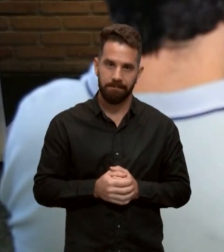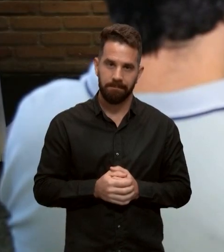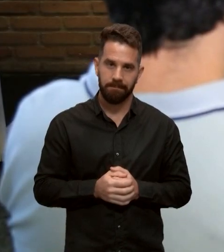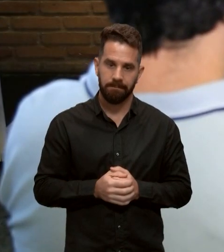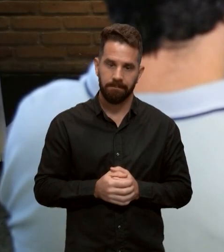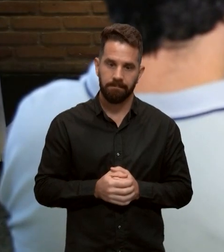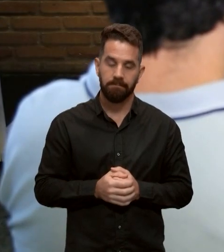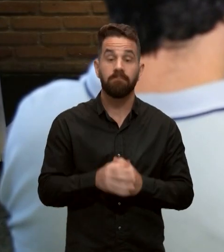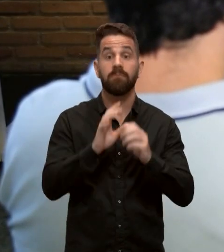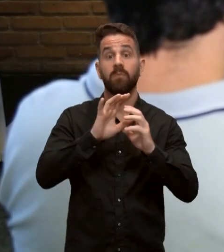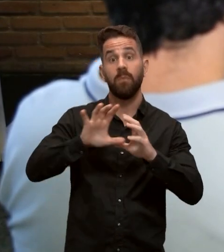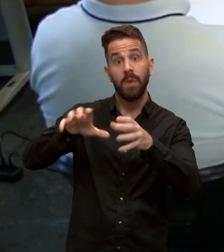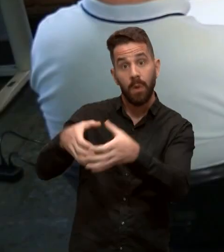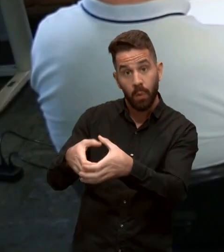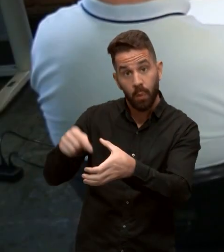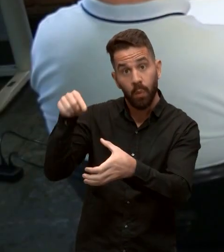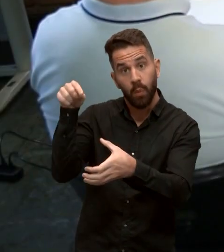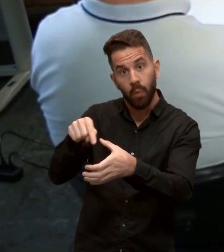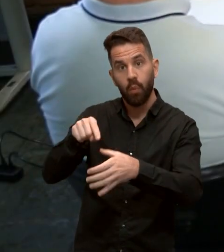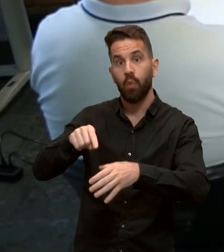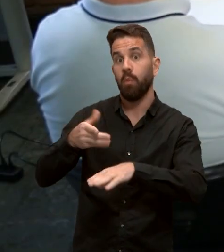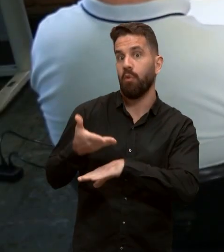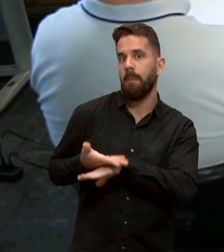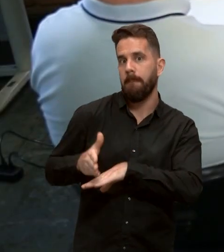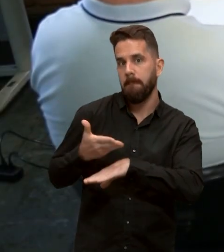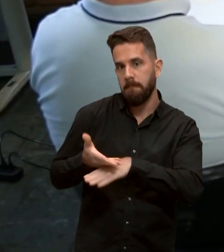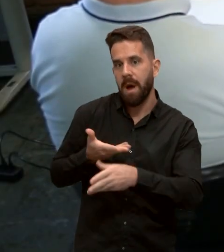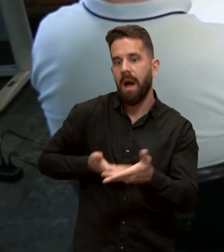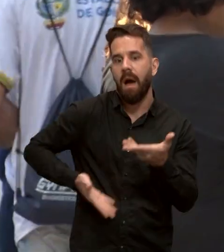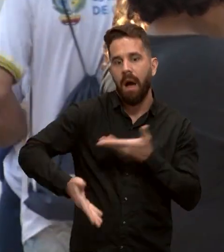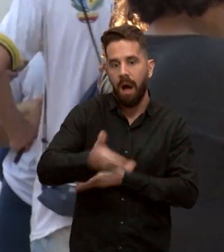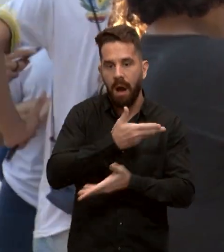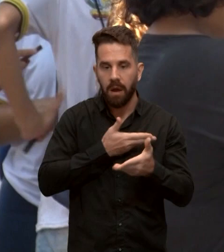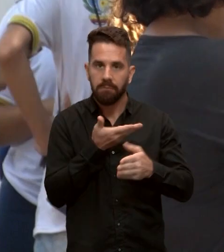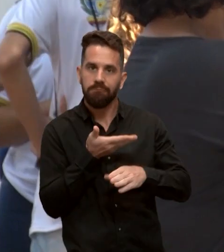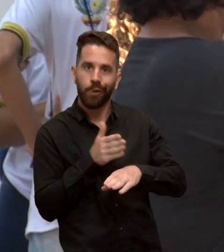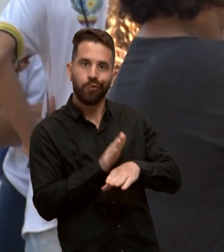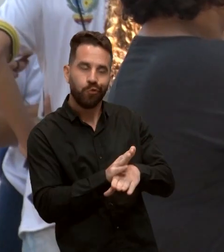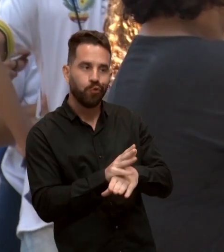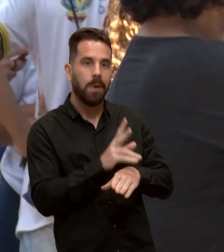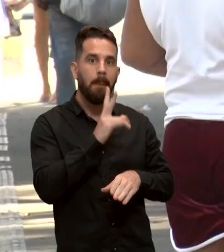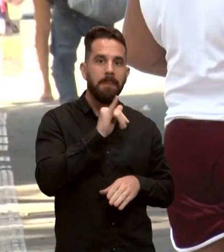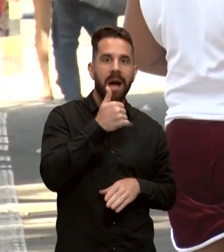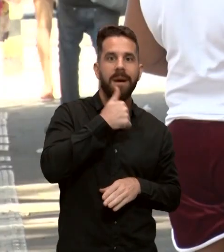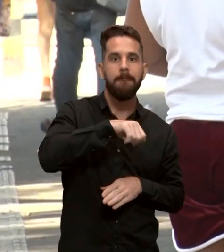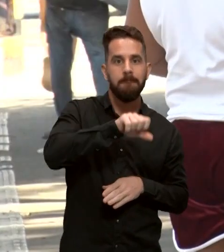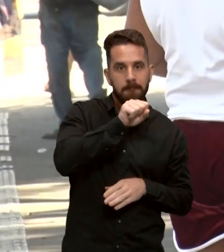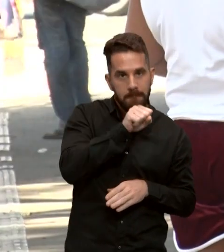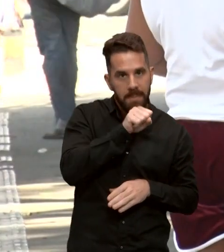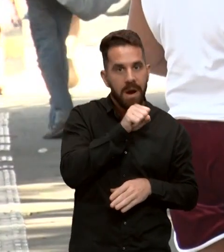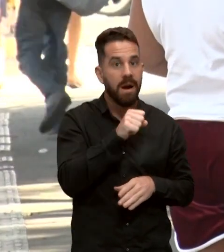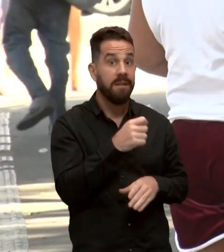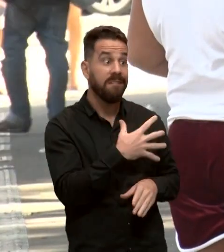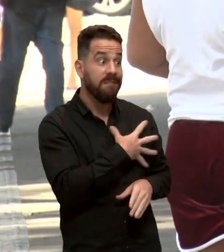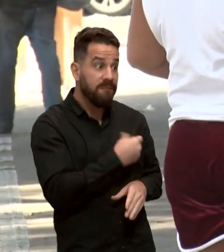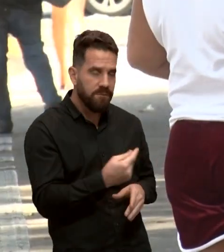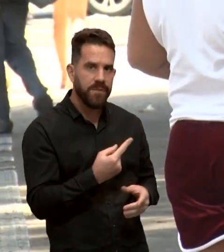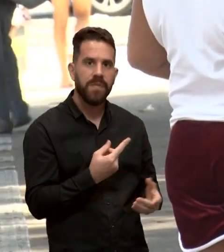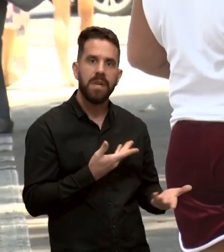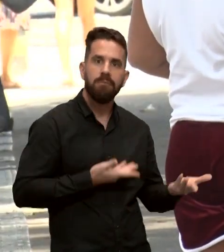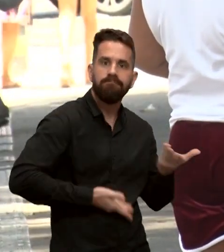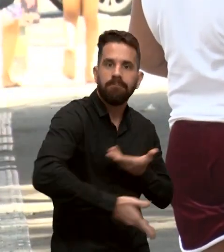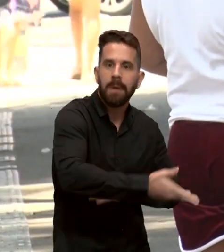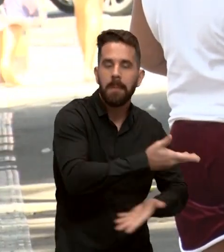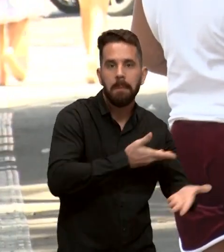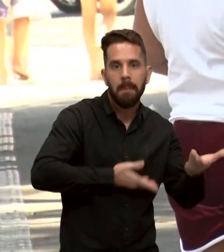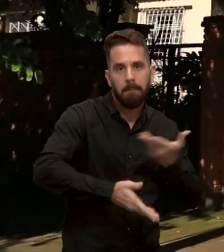O grupo de práticas parentais foi criado para auxiliar no aperfeiçoamento das relações familiares entre pais